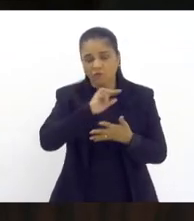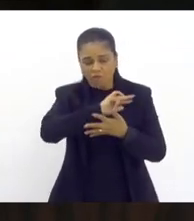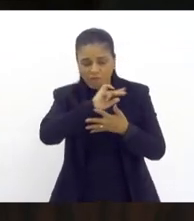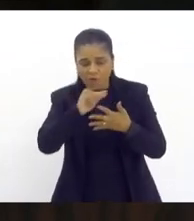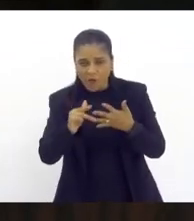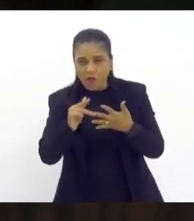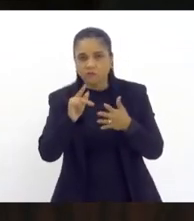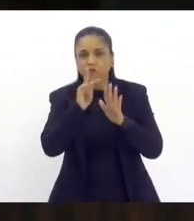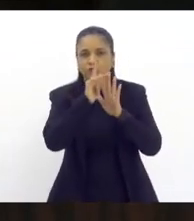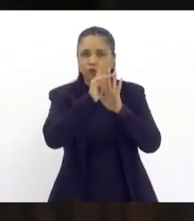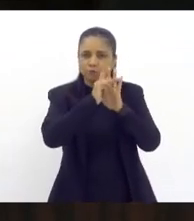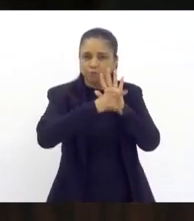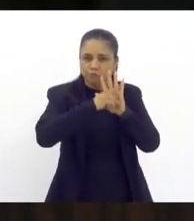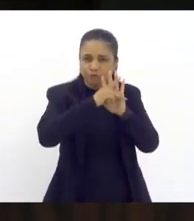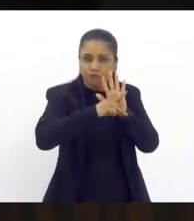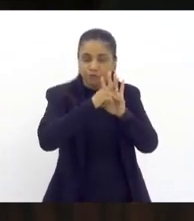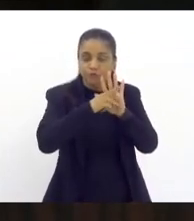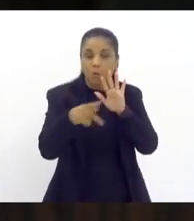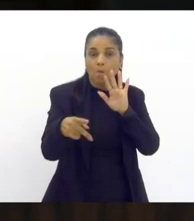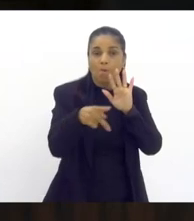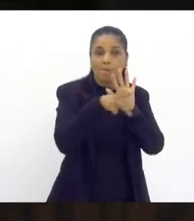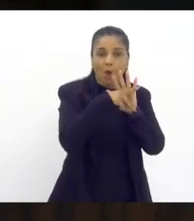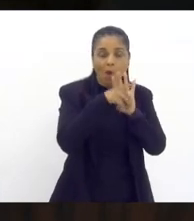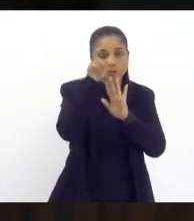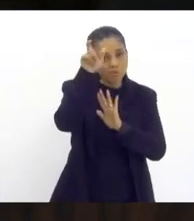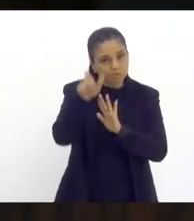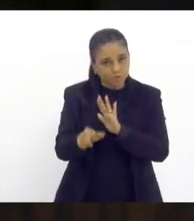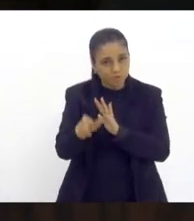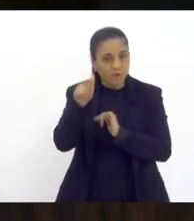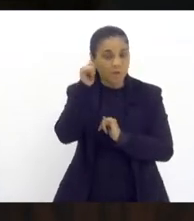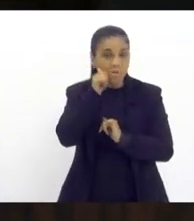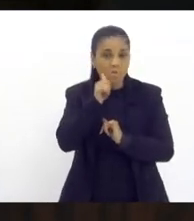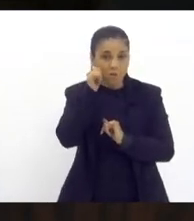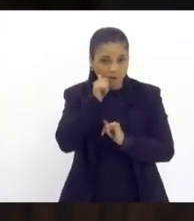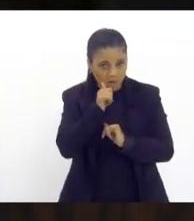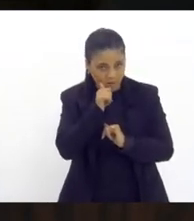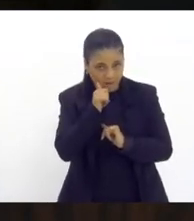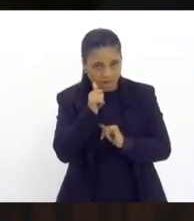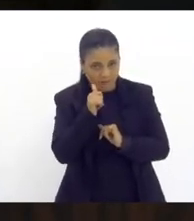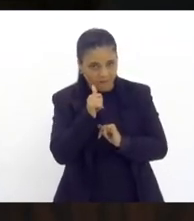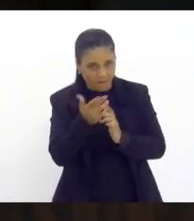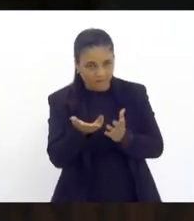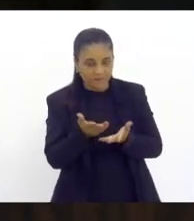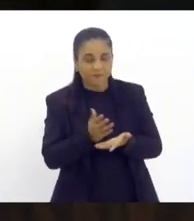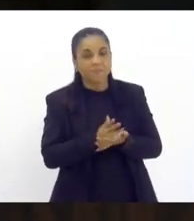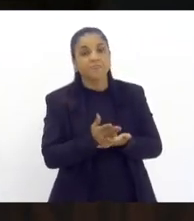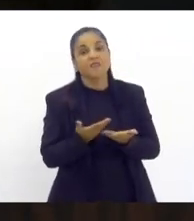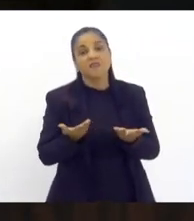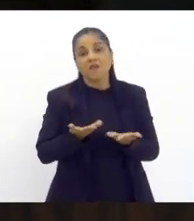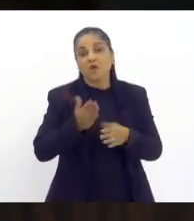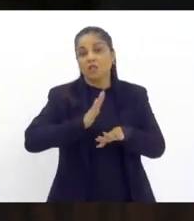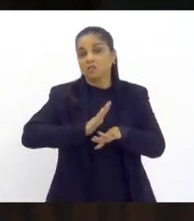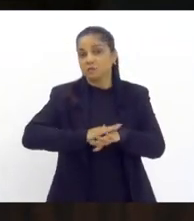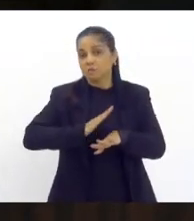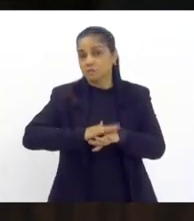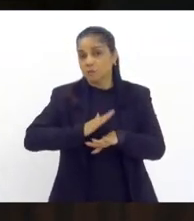mulheres, representando, né, as mulheres, o mês das mulheres. E, nesse